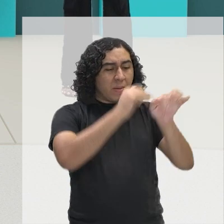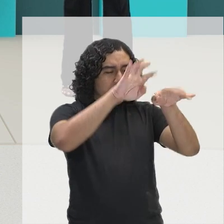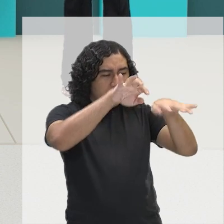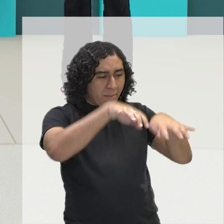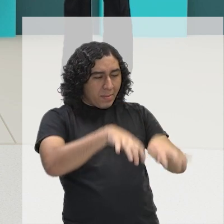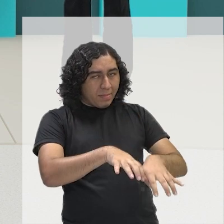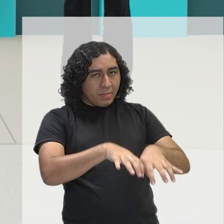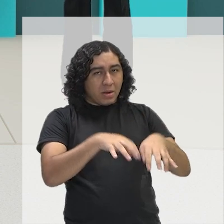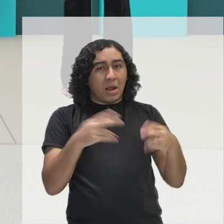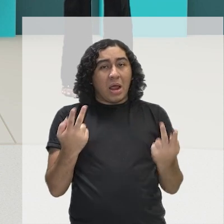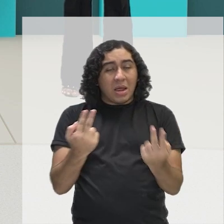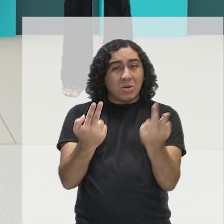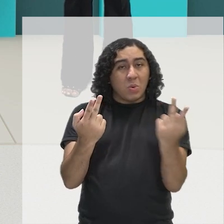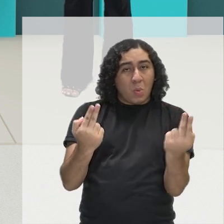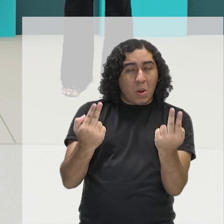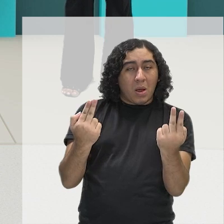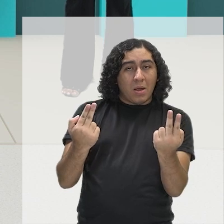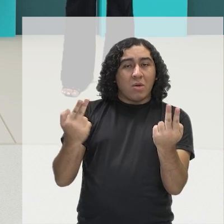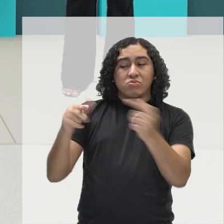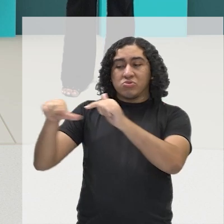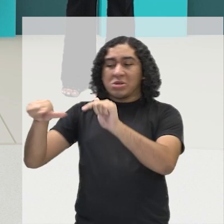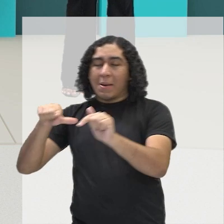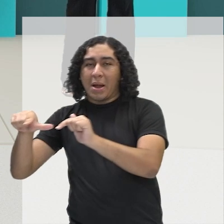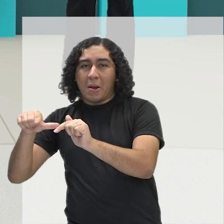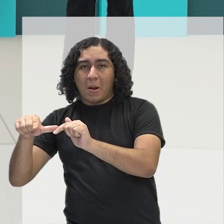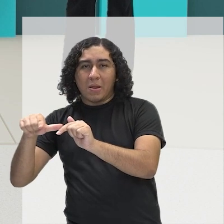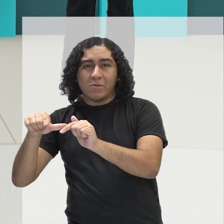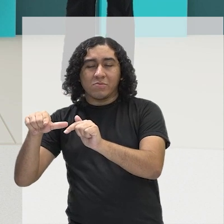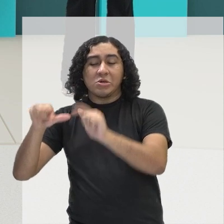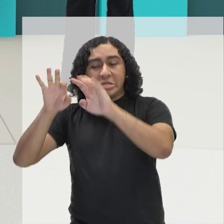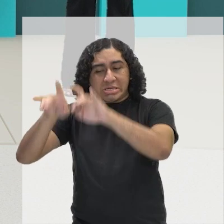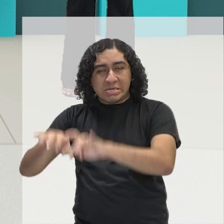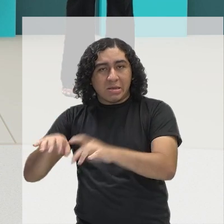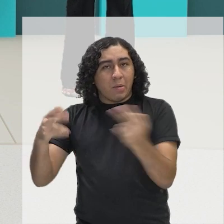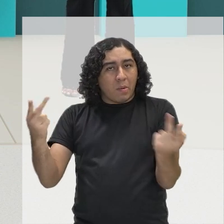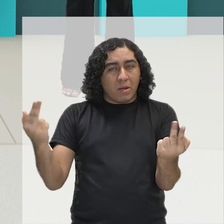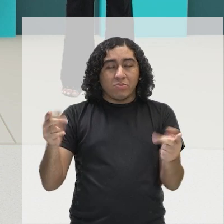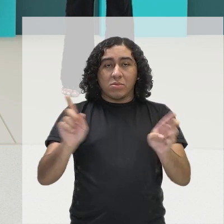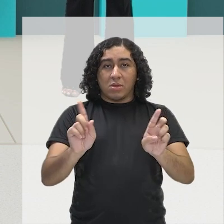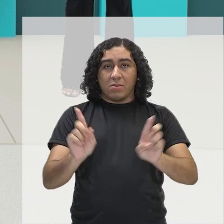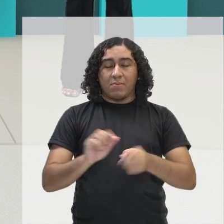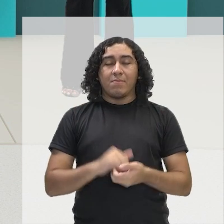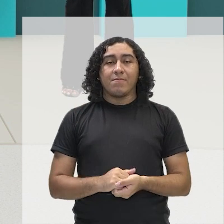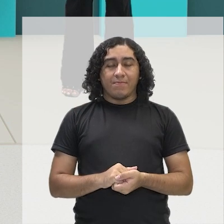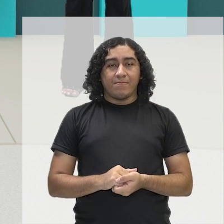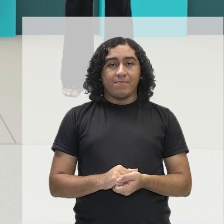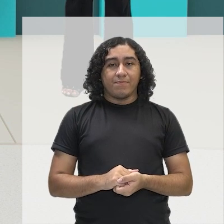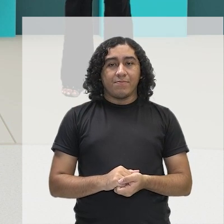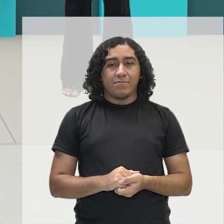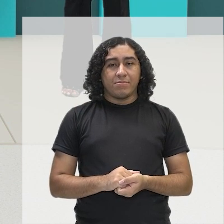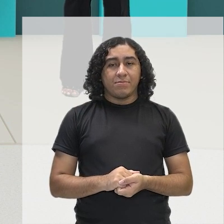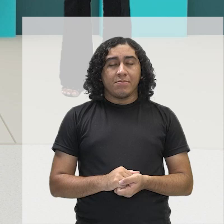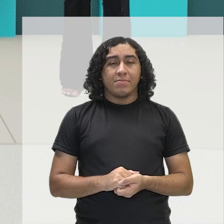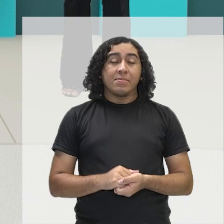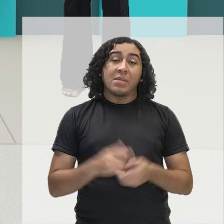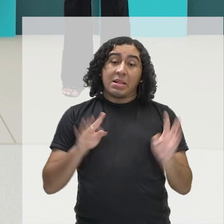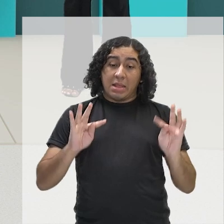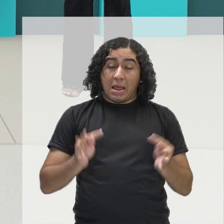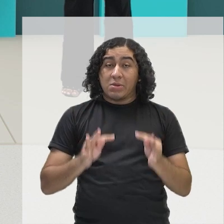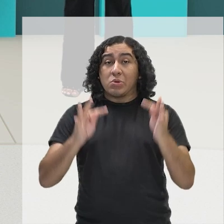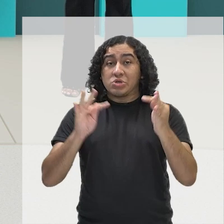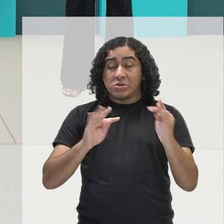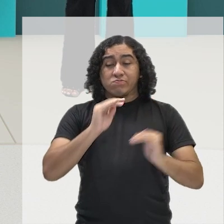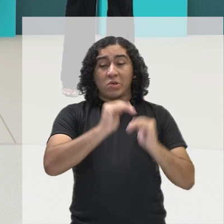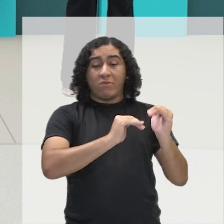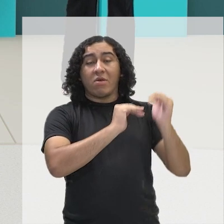num trabalho, numa reunião, mas ela é tão presente e ela cresceu tanto, né, com o advento da